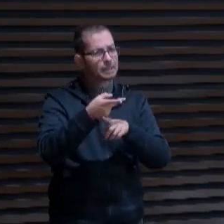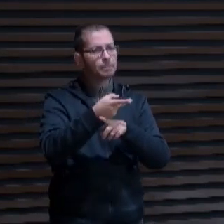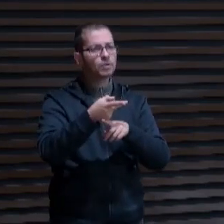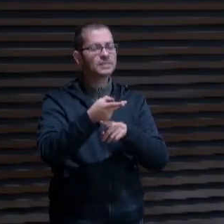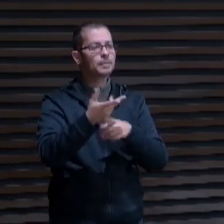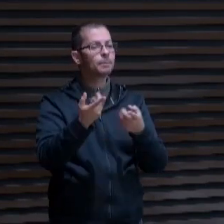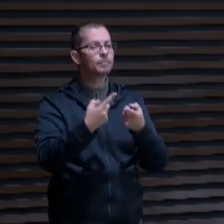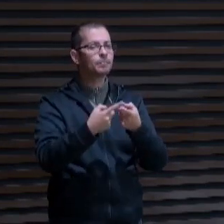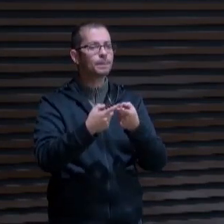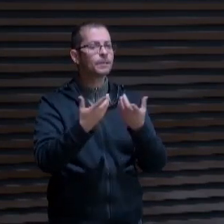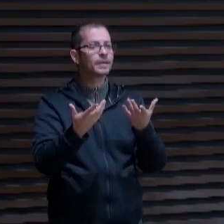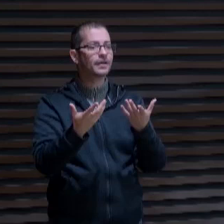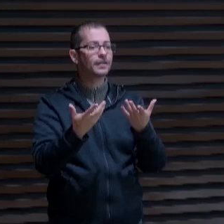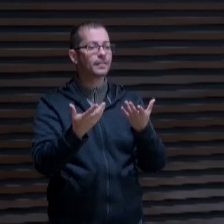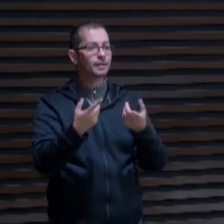fontes.